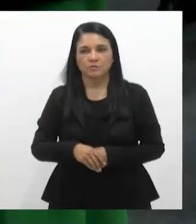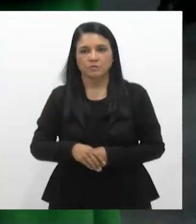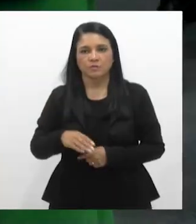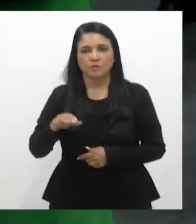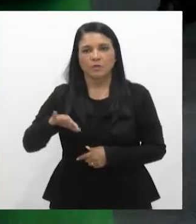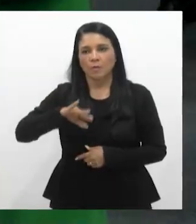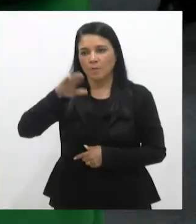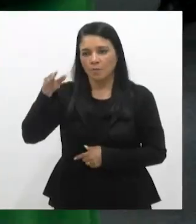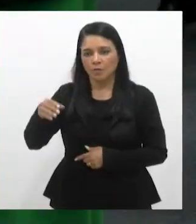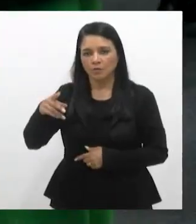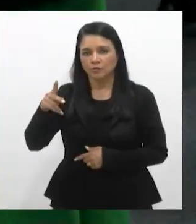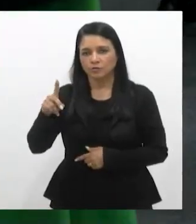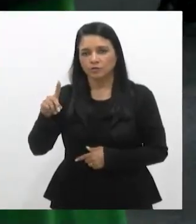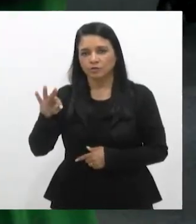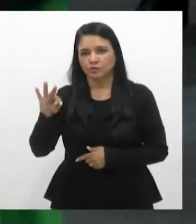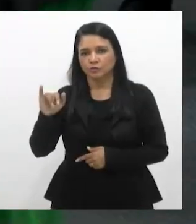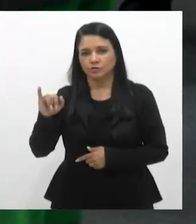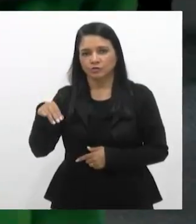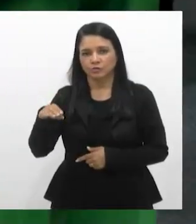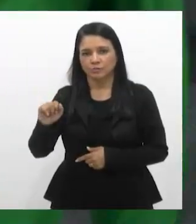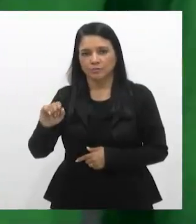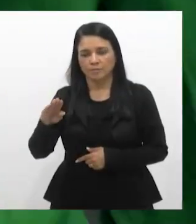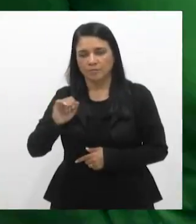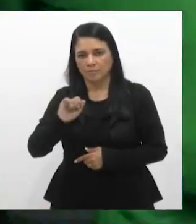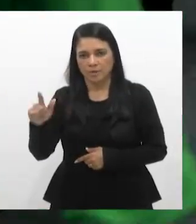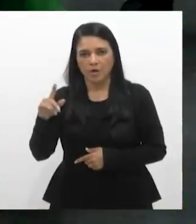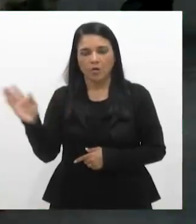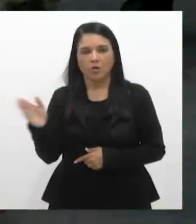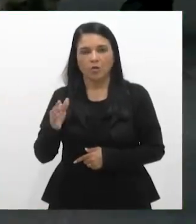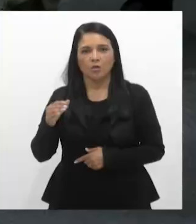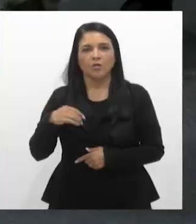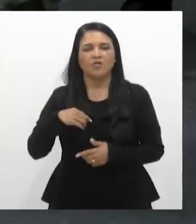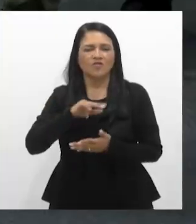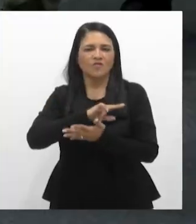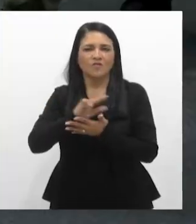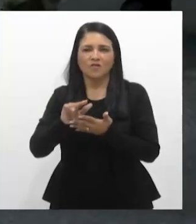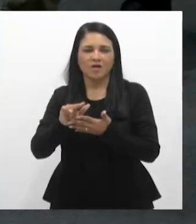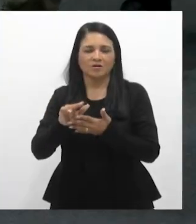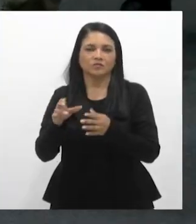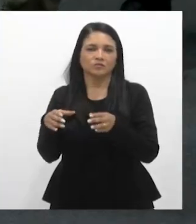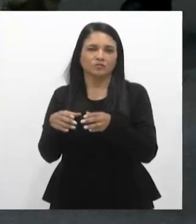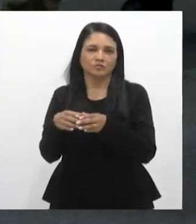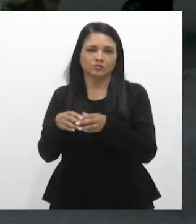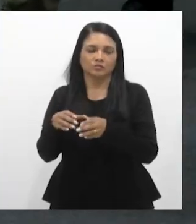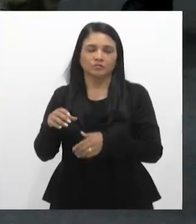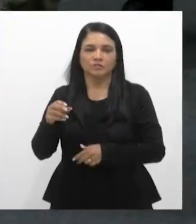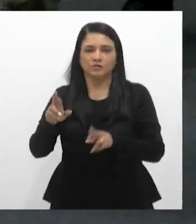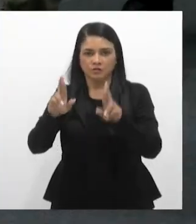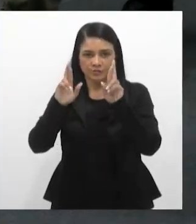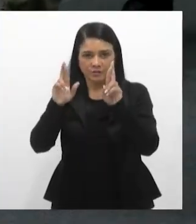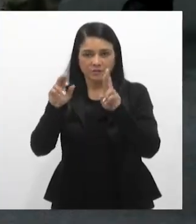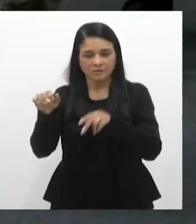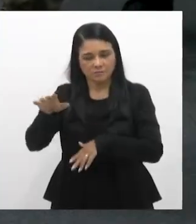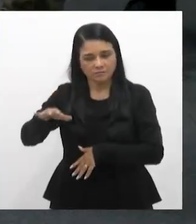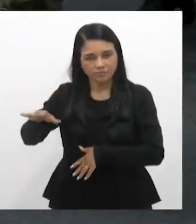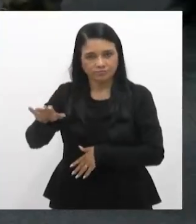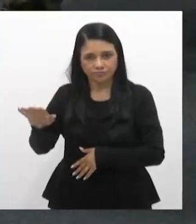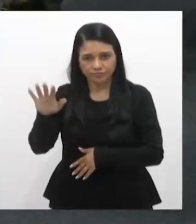Morro do Timbal, Baixa do Sapateiro, Fogo Cruzado, Conjunto Esperança. Nossos jovens daquela